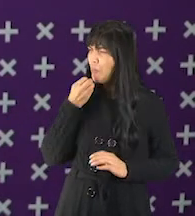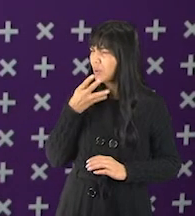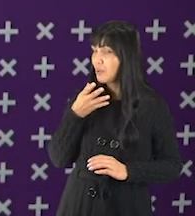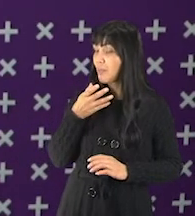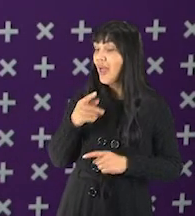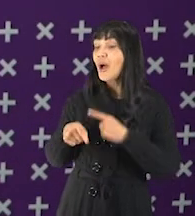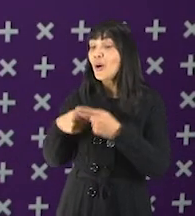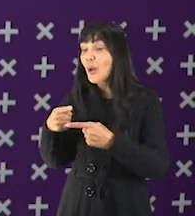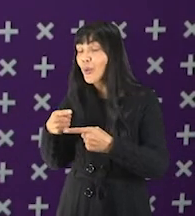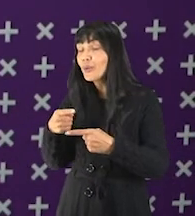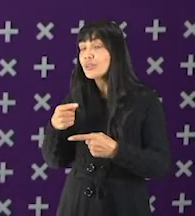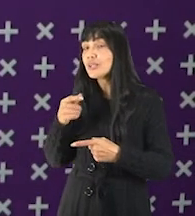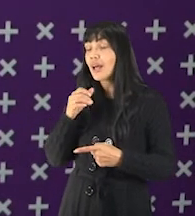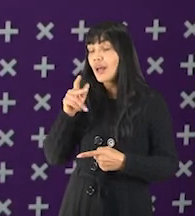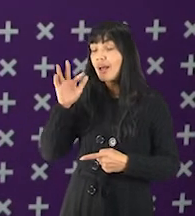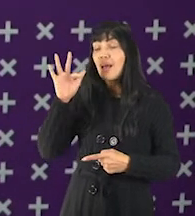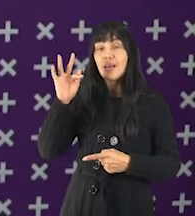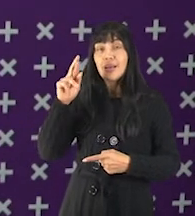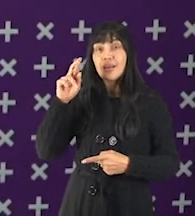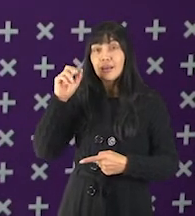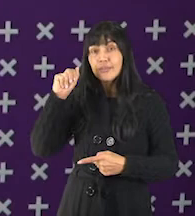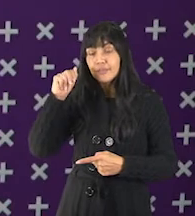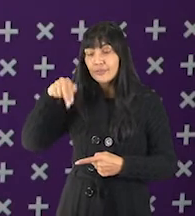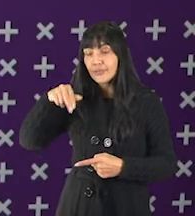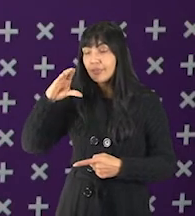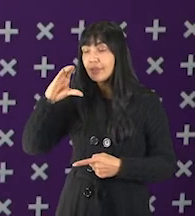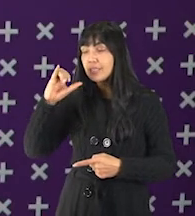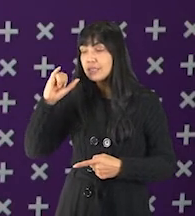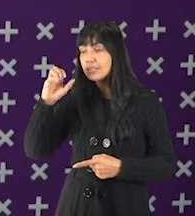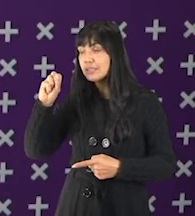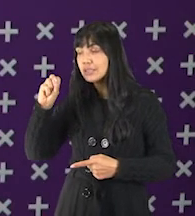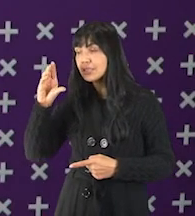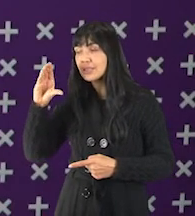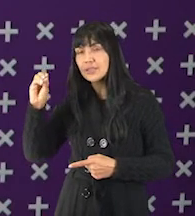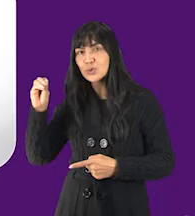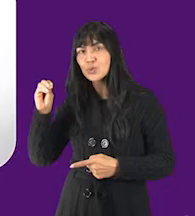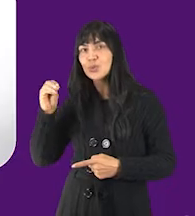Muito bem, agora eu vou passar a palavra ao Francisco.